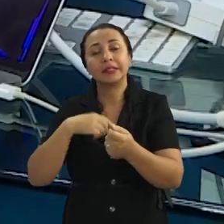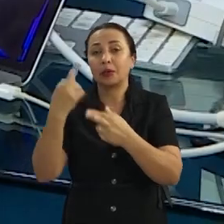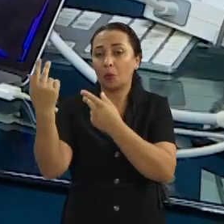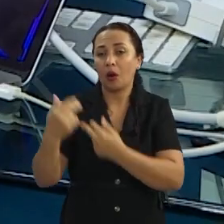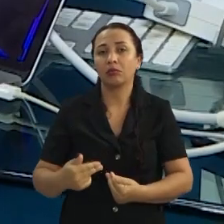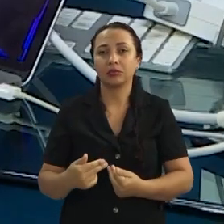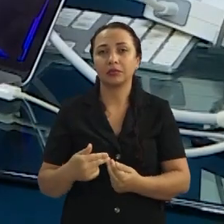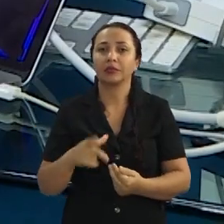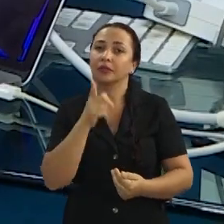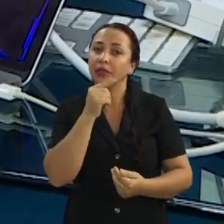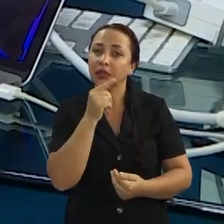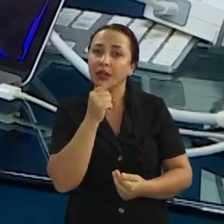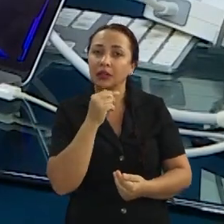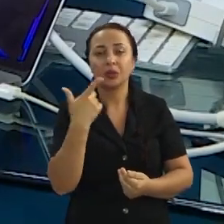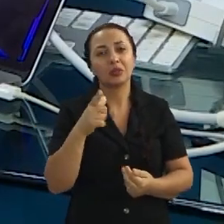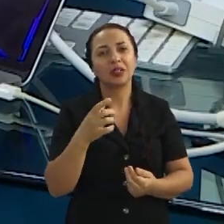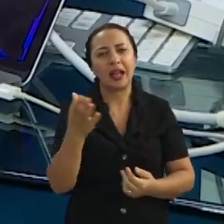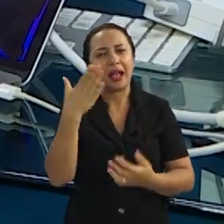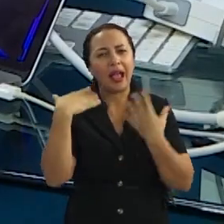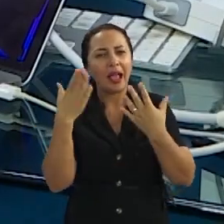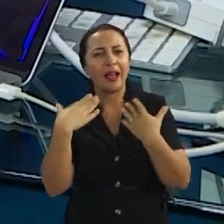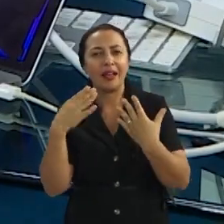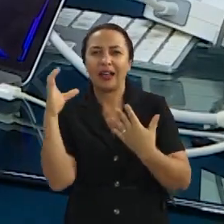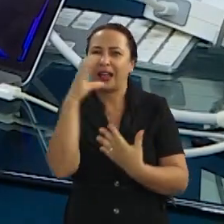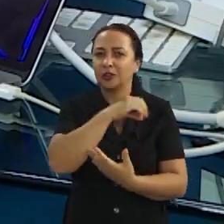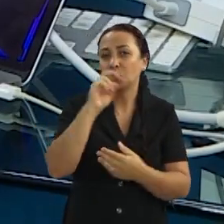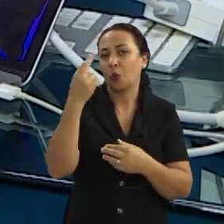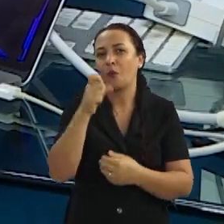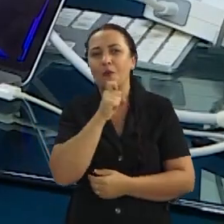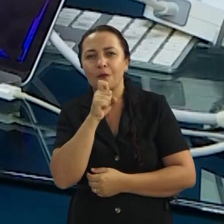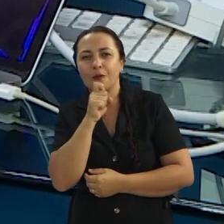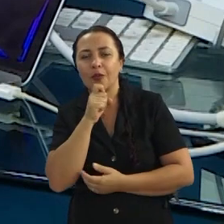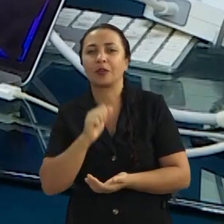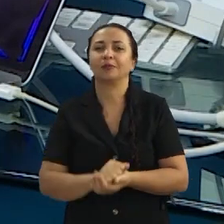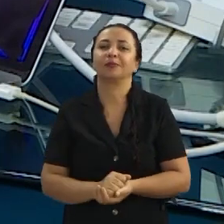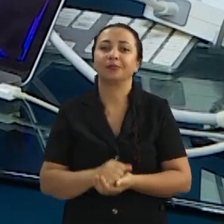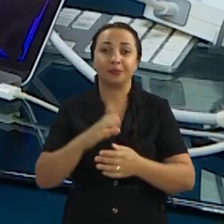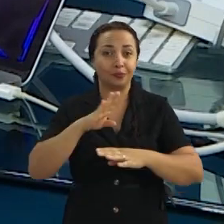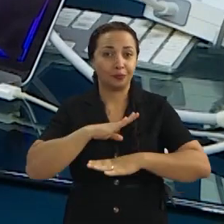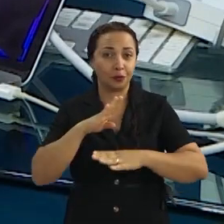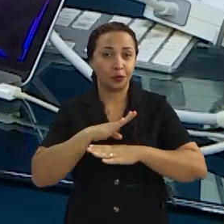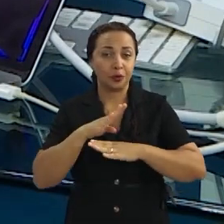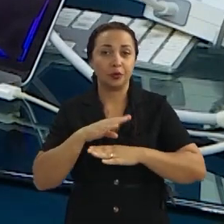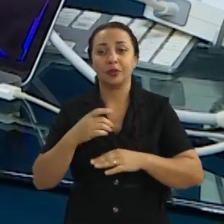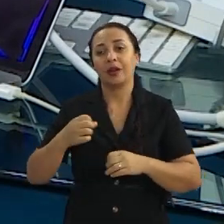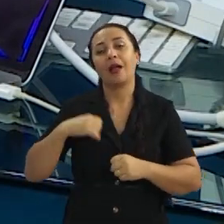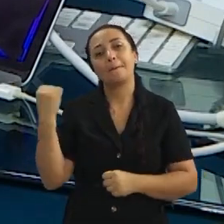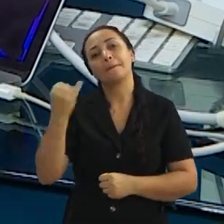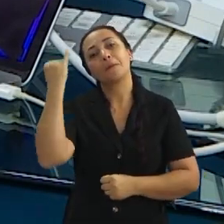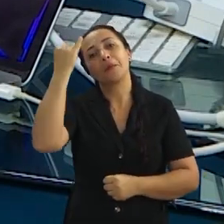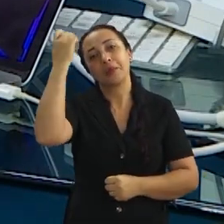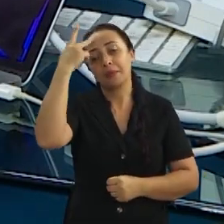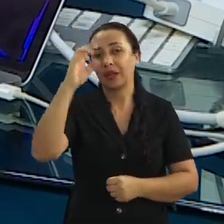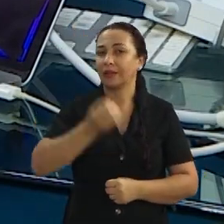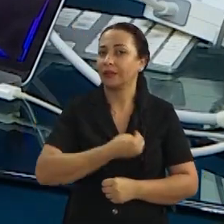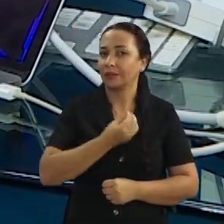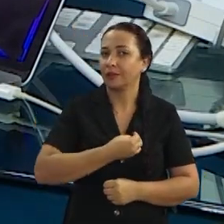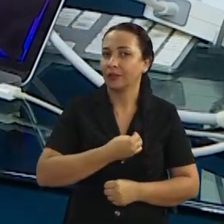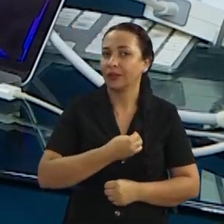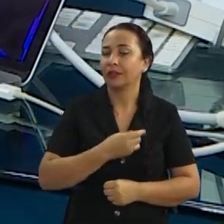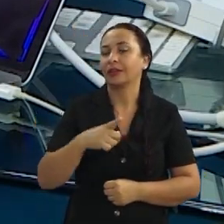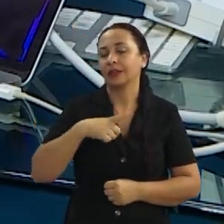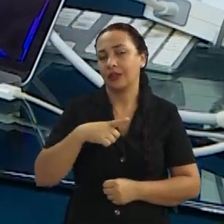água no estado líquido que não esteja muito quente muito frio né E essas condições elas são essenciais